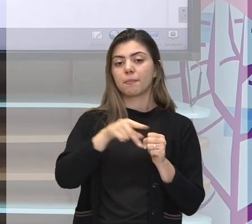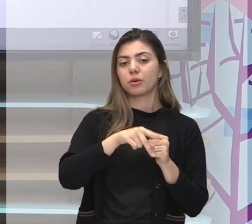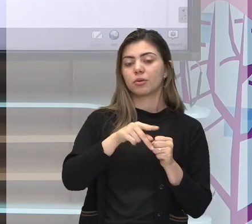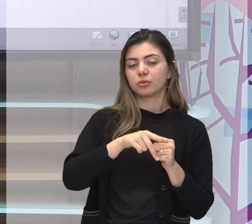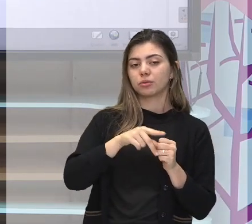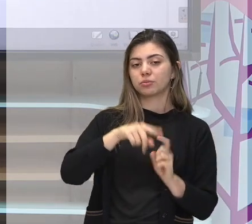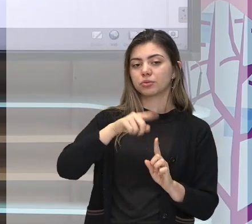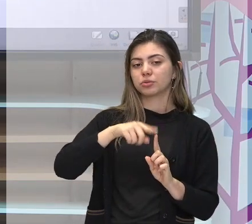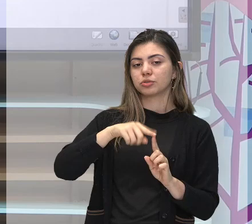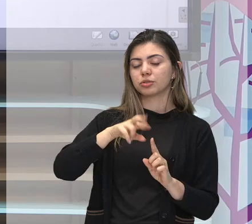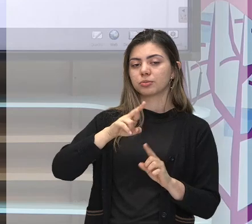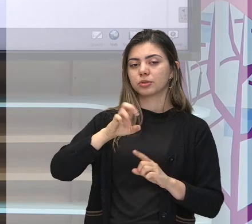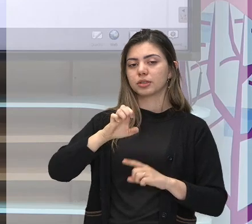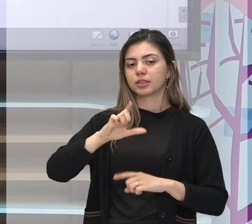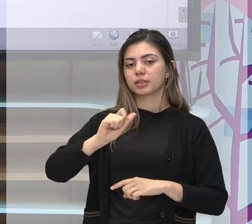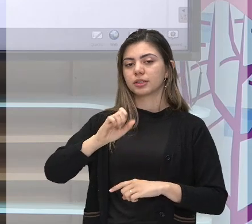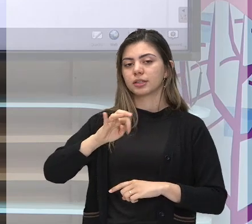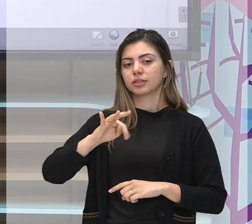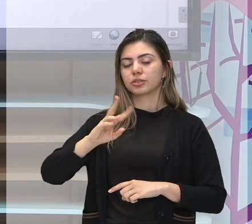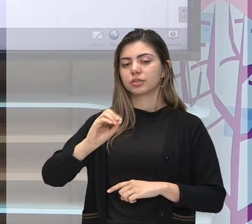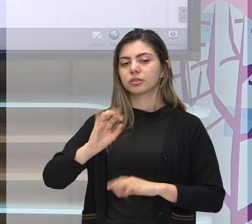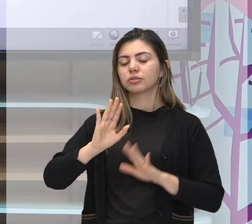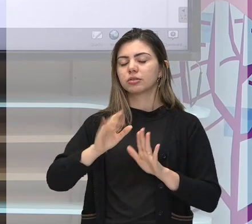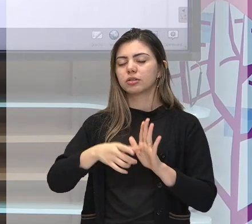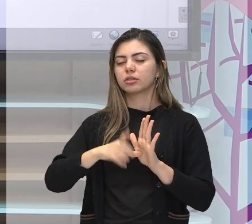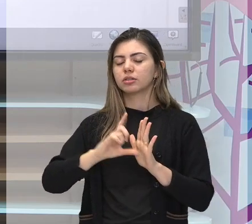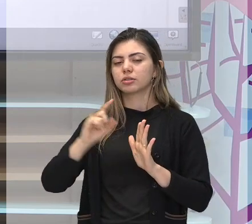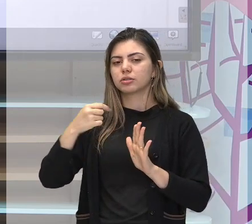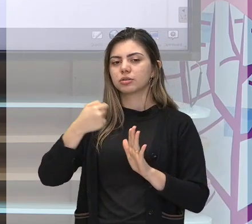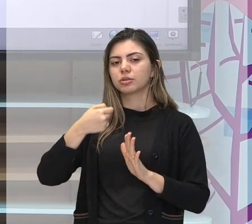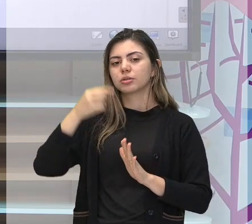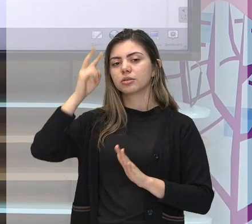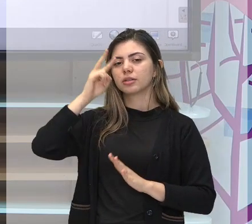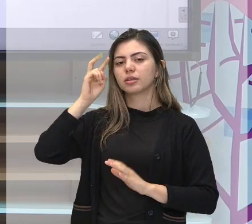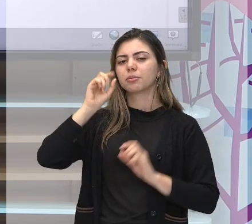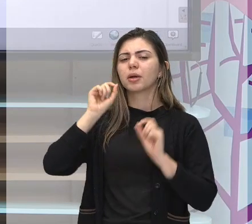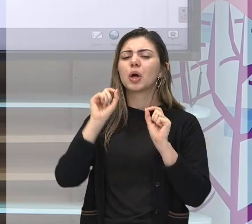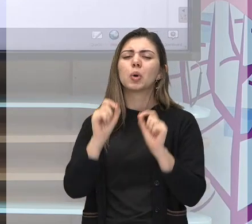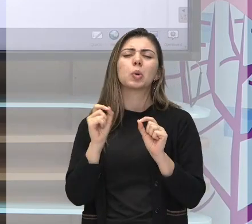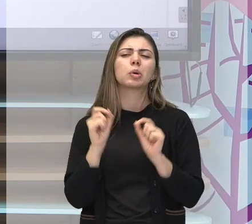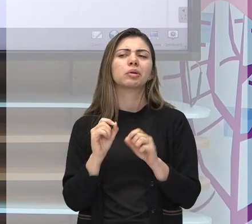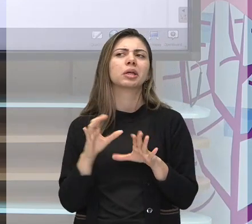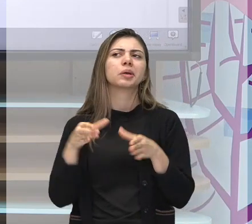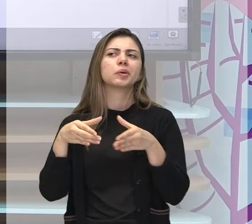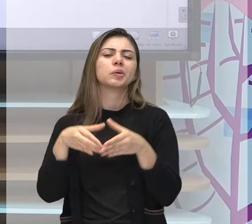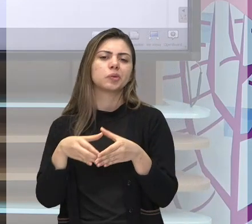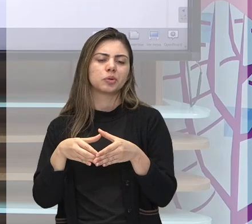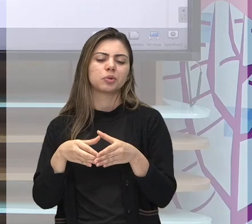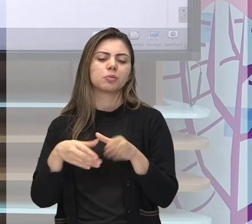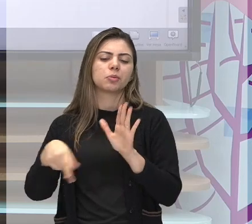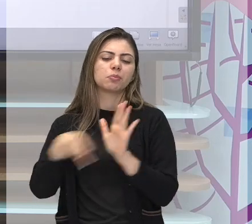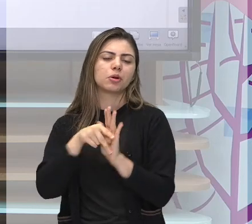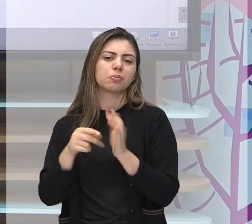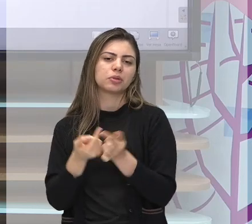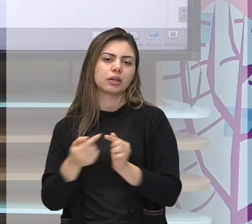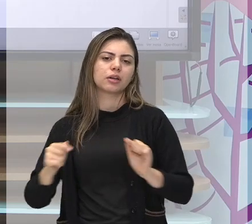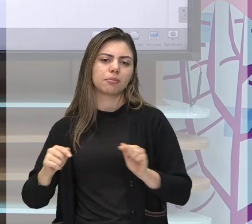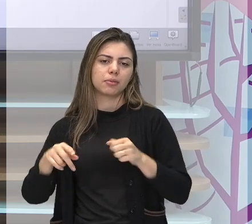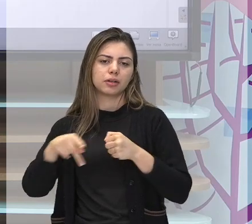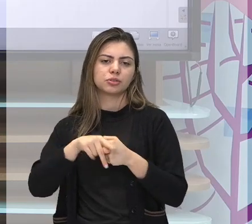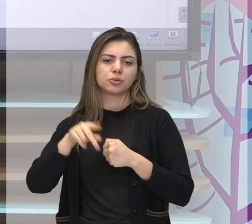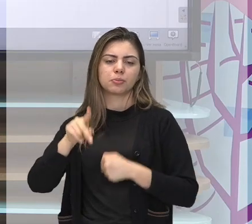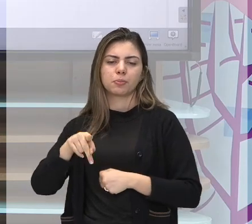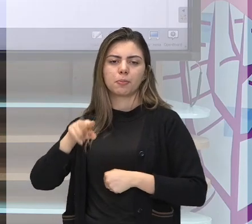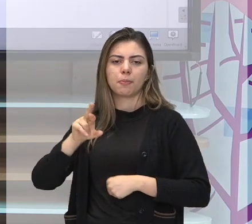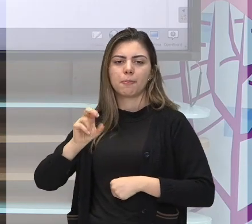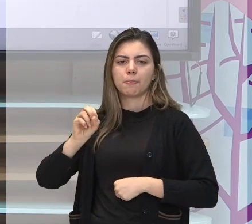relativo, nós precisamos recapitular o que é essa classe gramatical do pronome, tá?